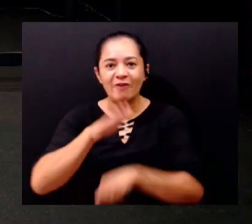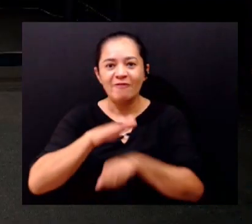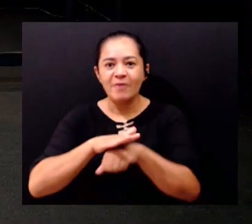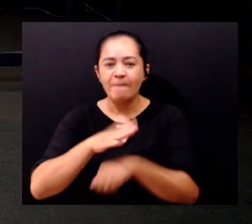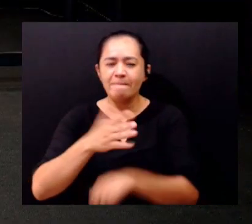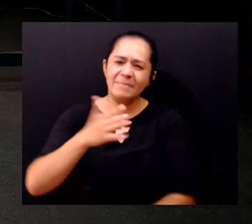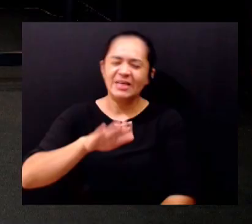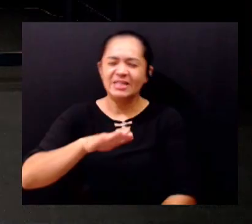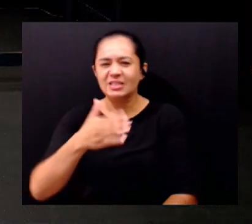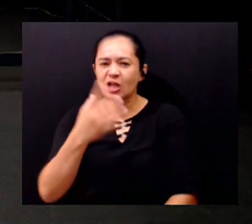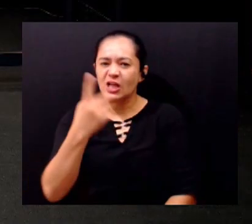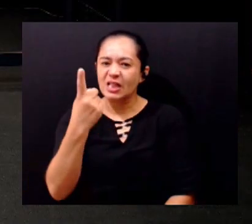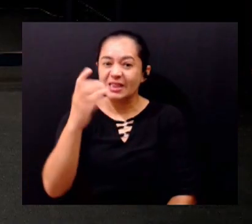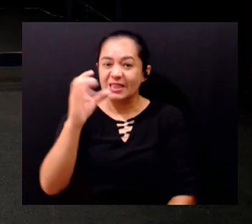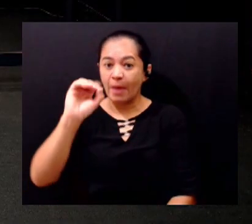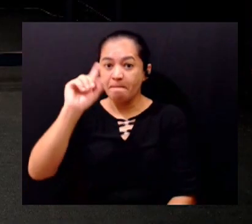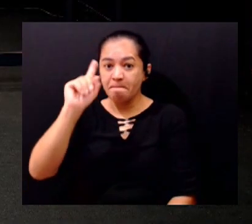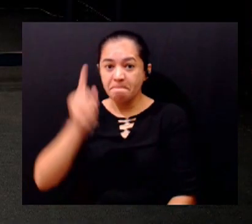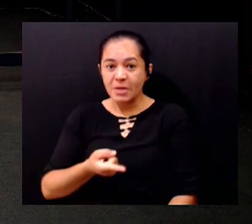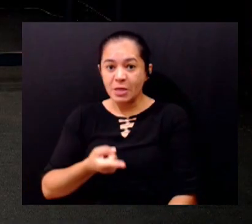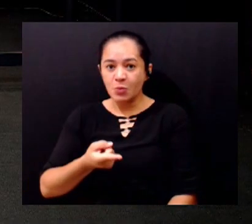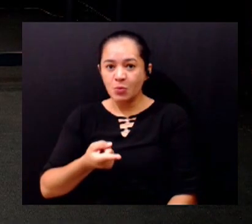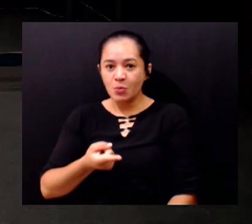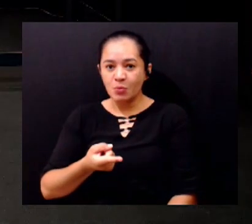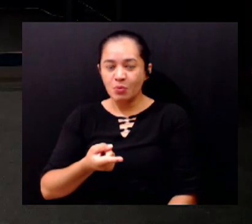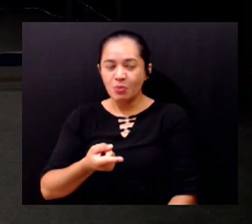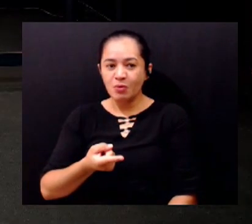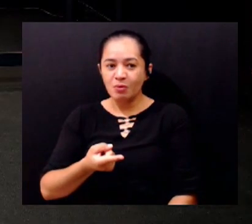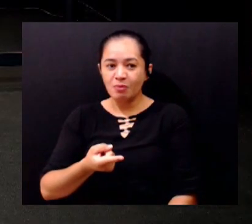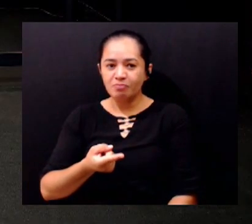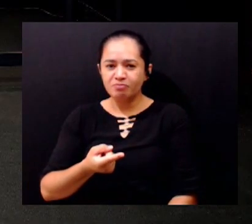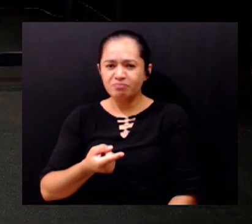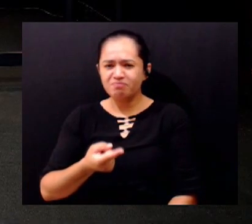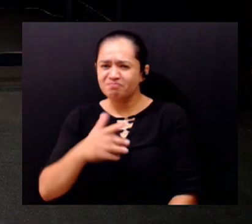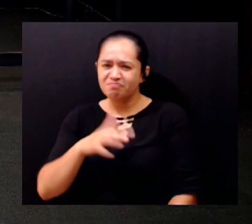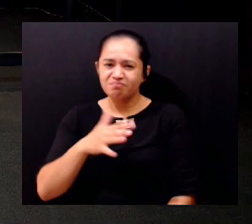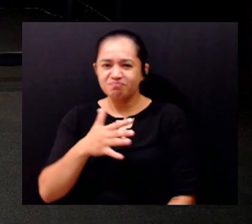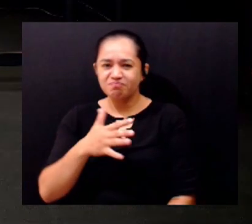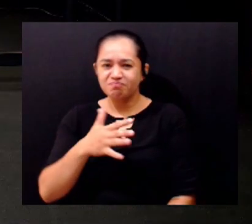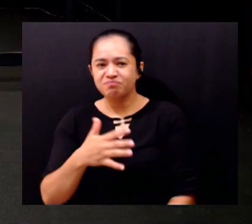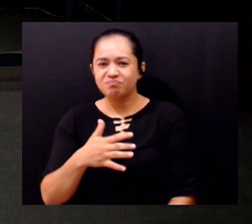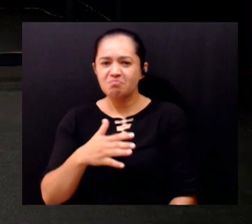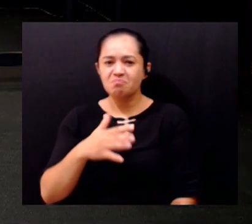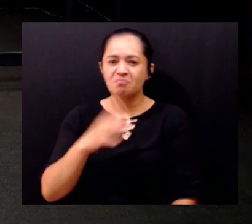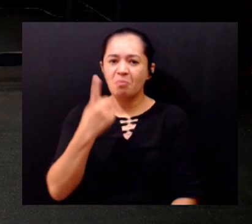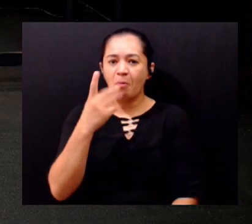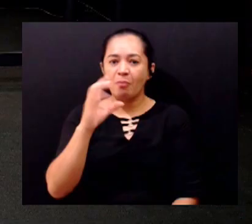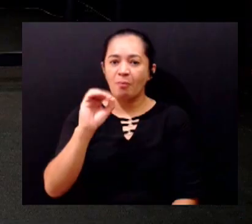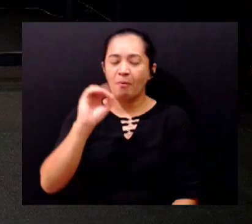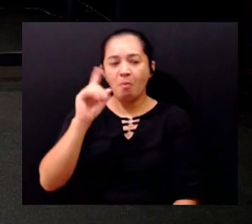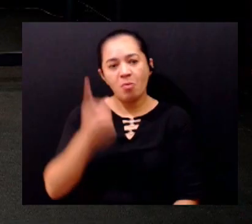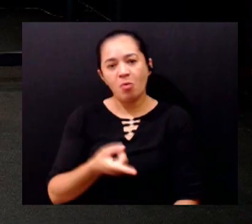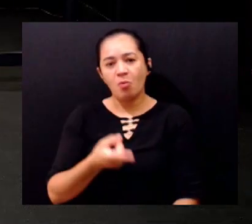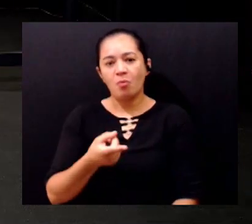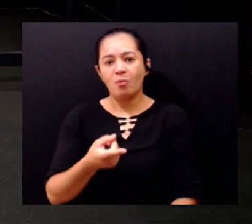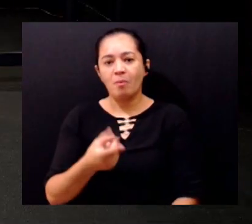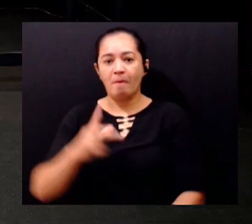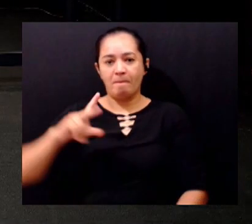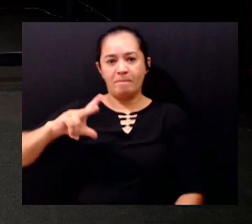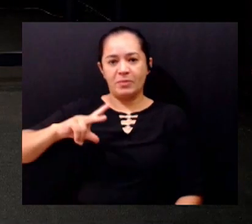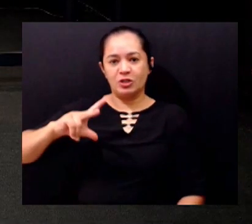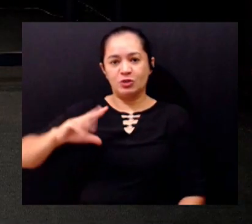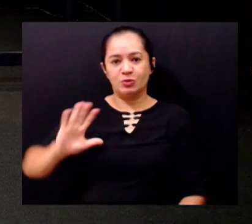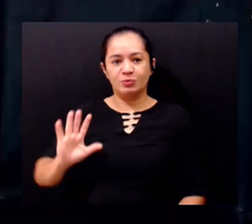sim. Nossa, por ser muito legal. evento, né? Cada evento tem muita gente, então cada desenho é particular, né? Então já foi muita